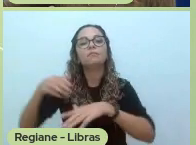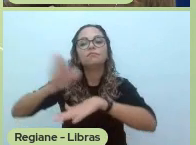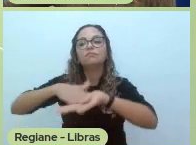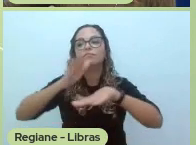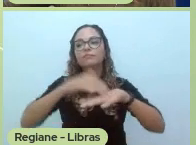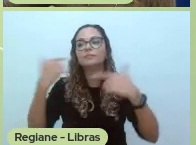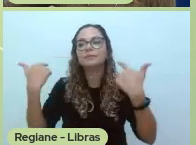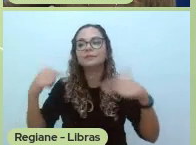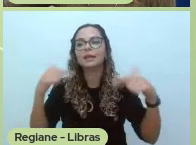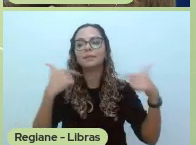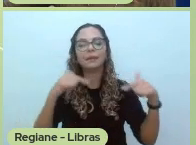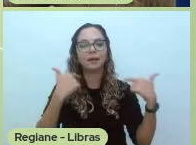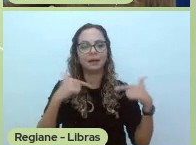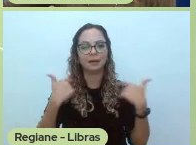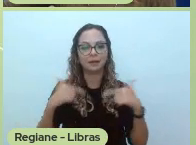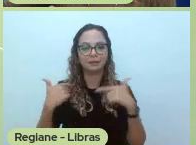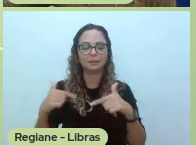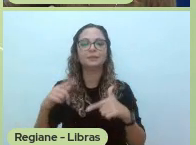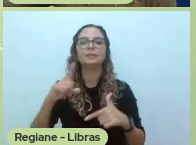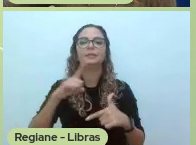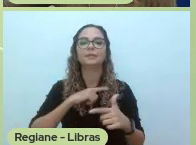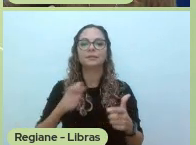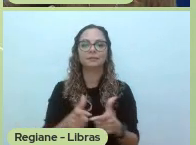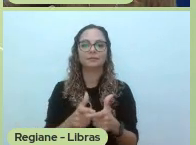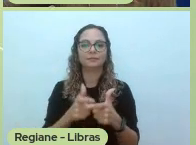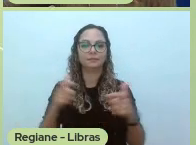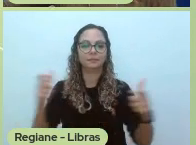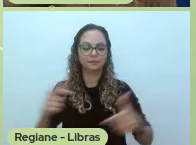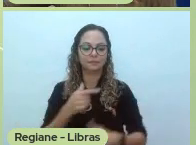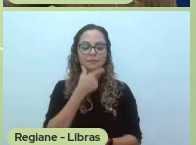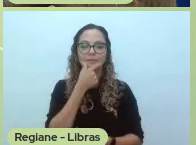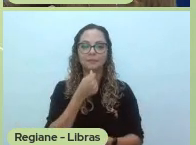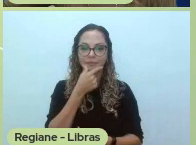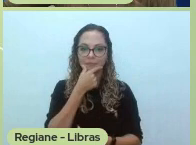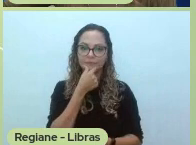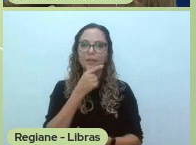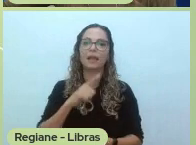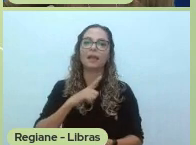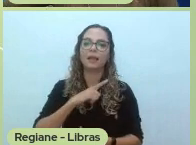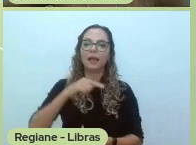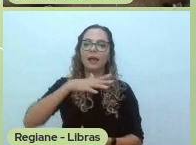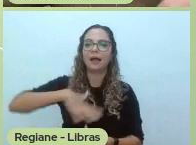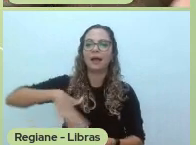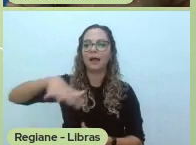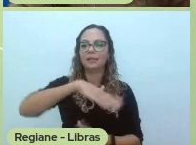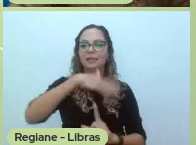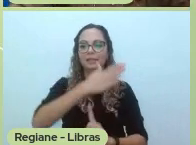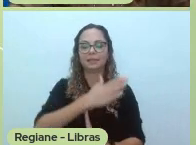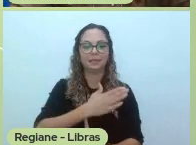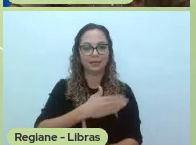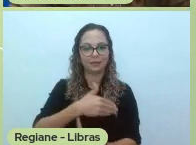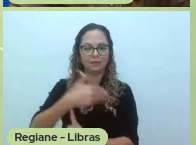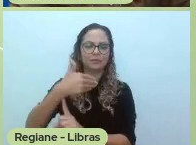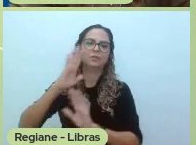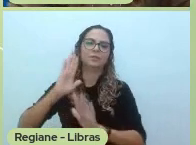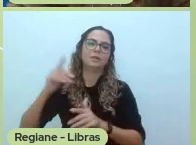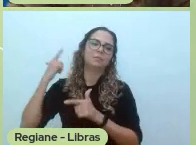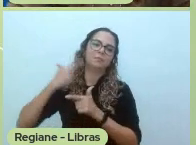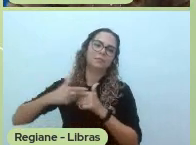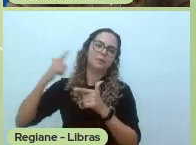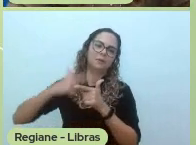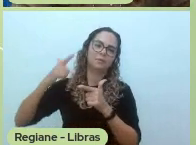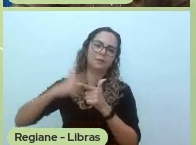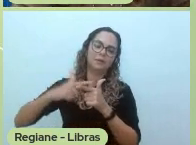é predominantemente masculina, né, no setor de tecnologia, é um problema já de muito tempo, não é de hoje,